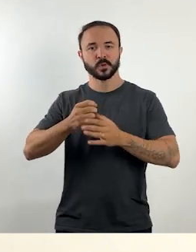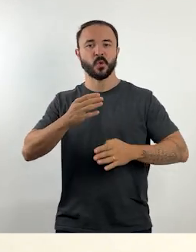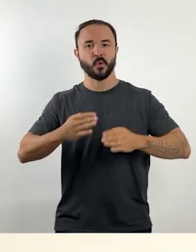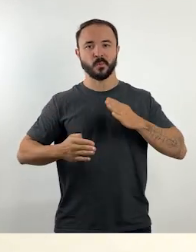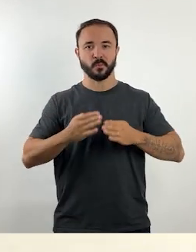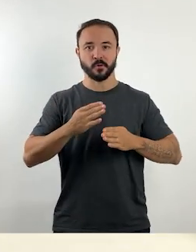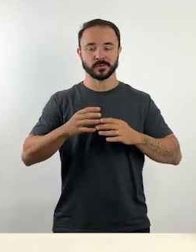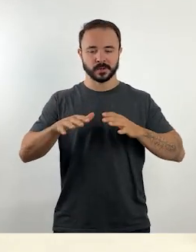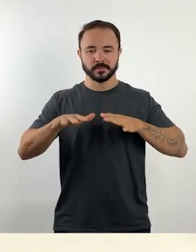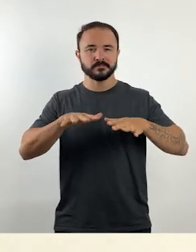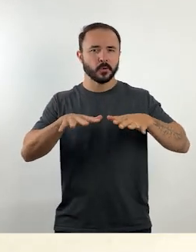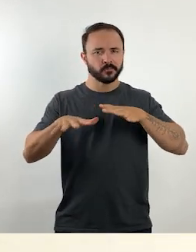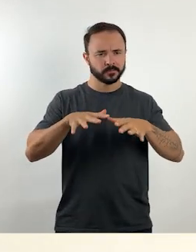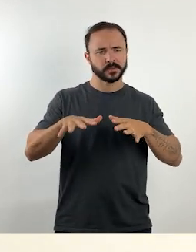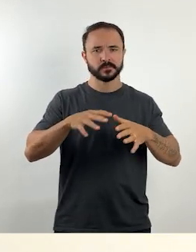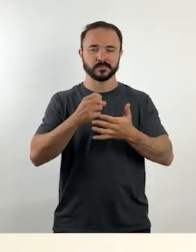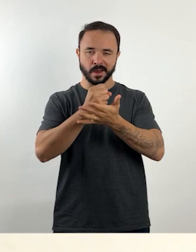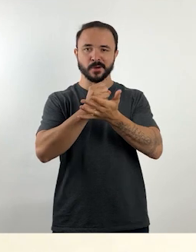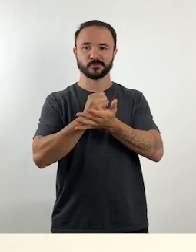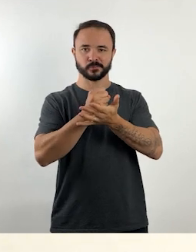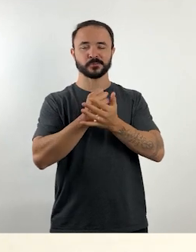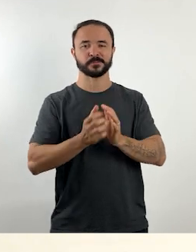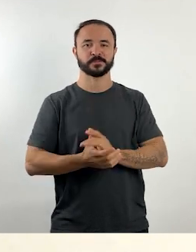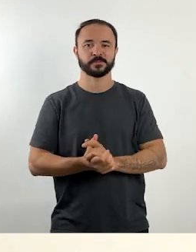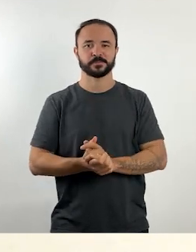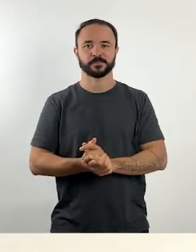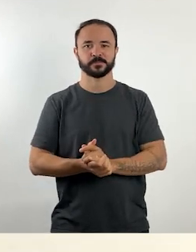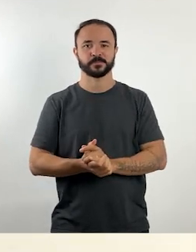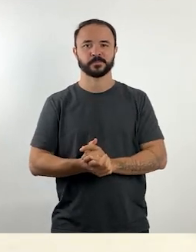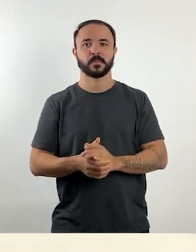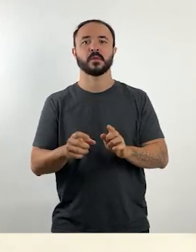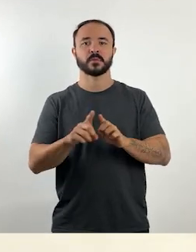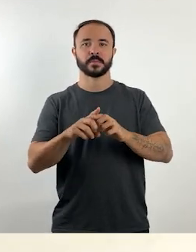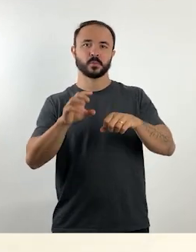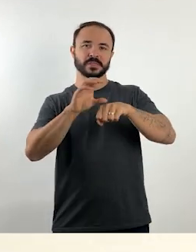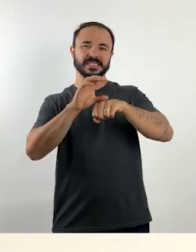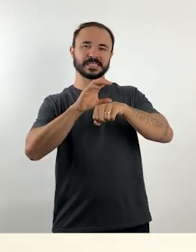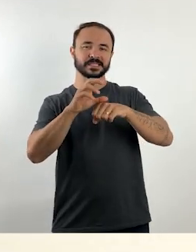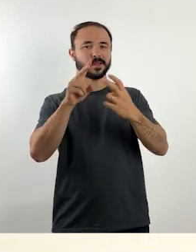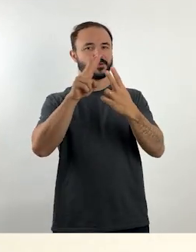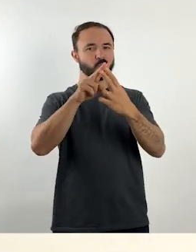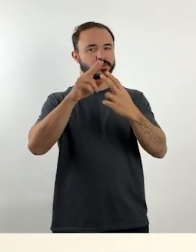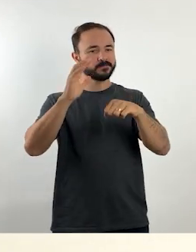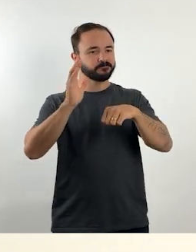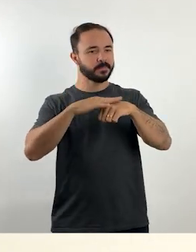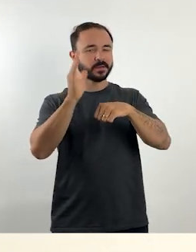robô. Além disso, eu coloco mais 2 pinos cinzas, um de cada lado